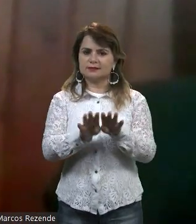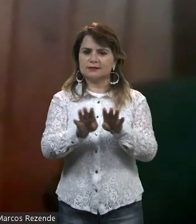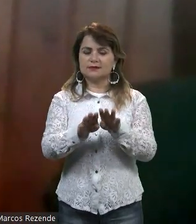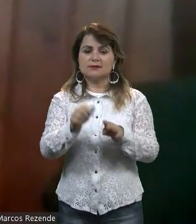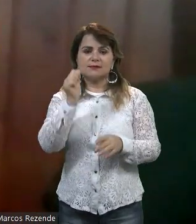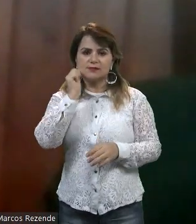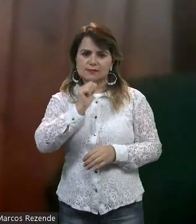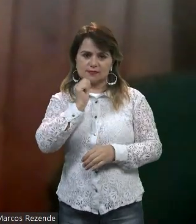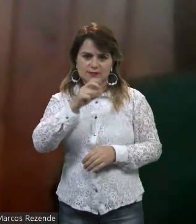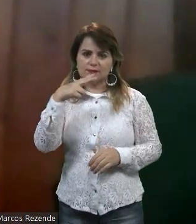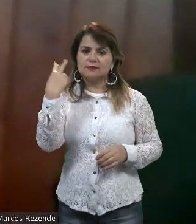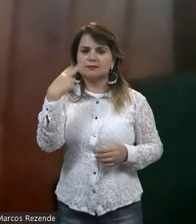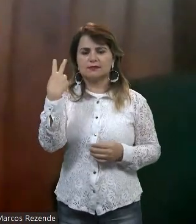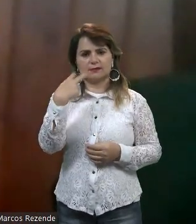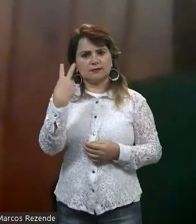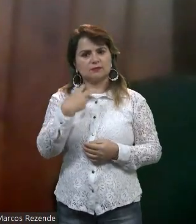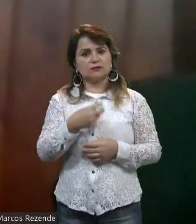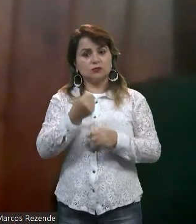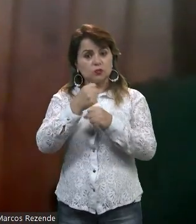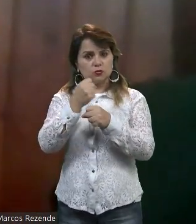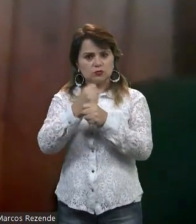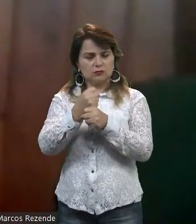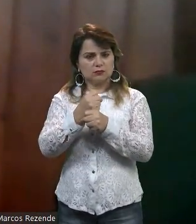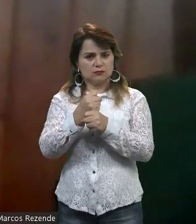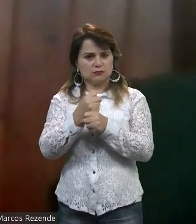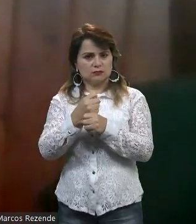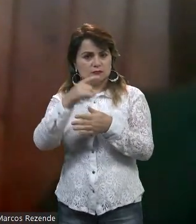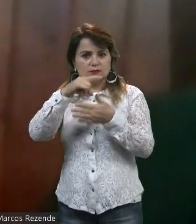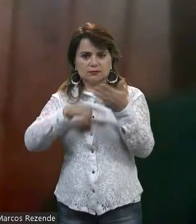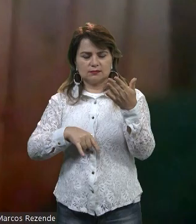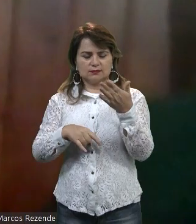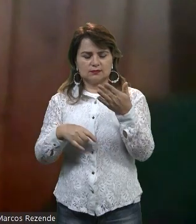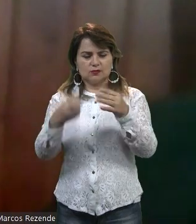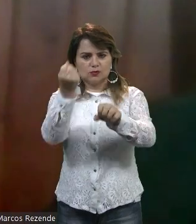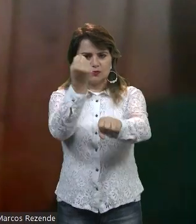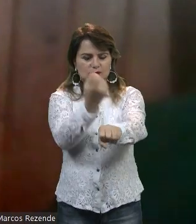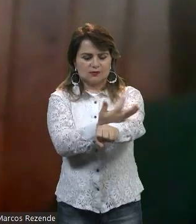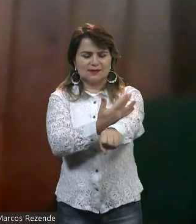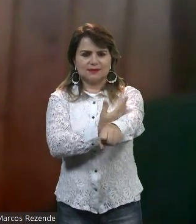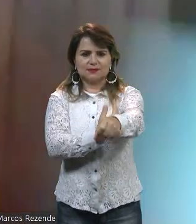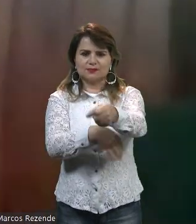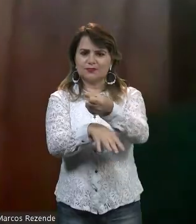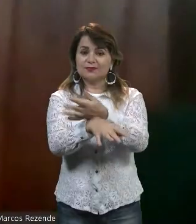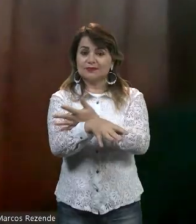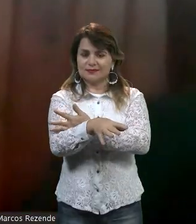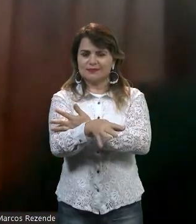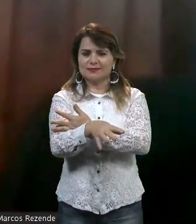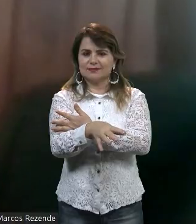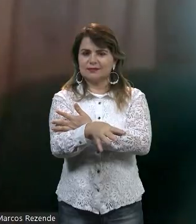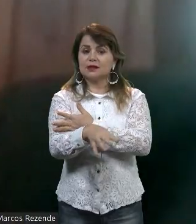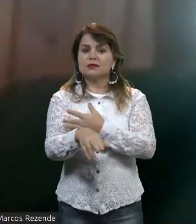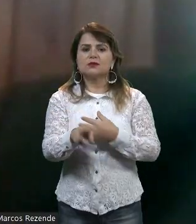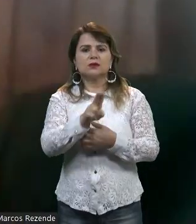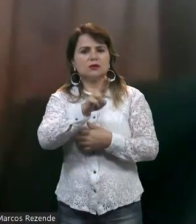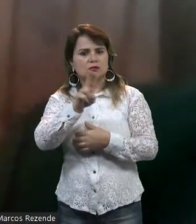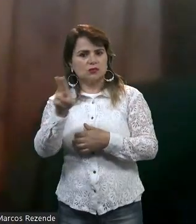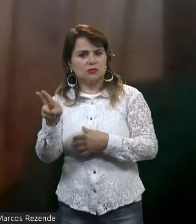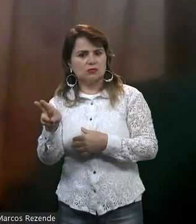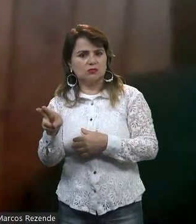autora do projeto, uma tarde, noite de muita emoção. E eu quero, em nome do Poder Legislativo,